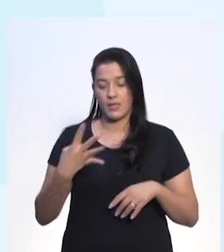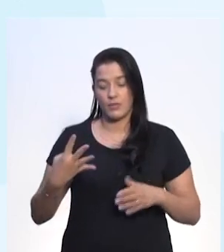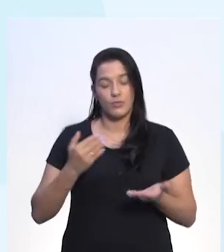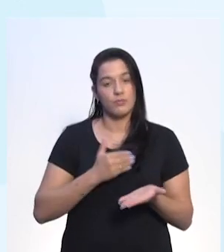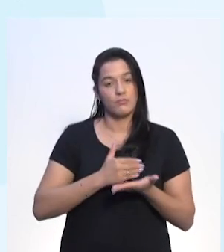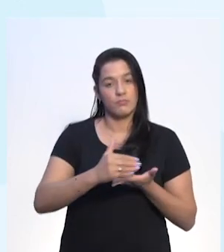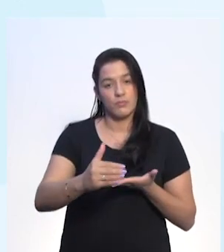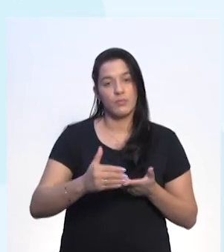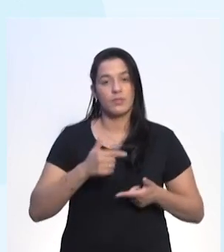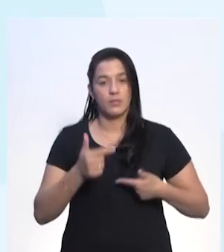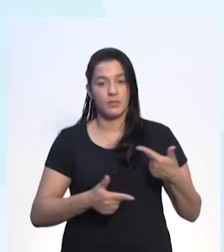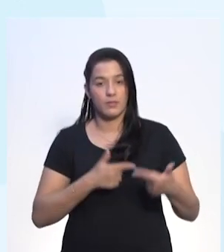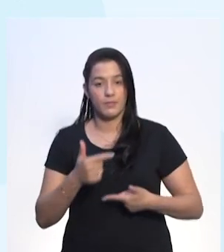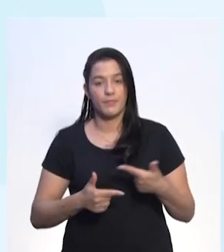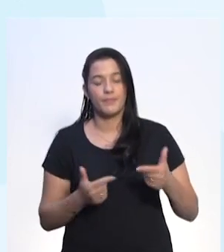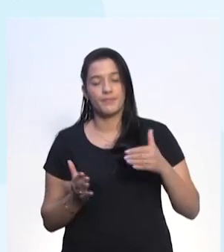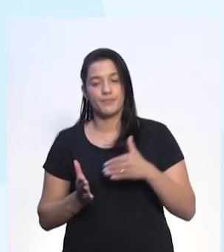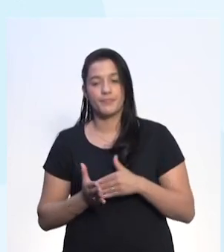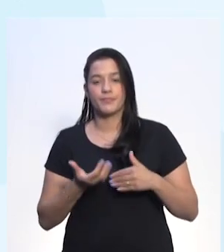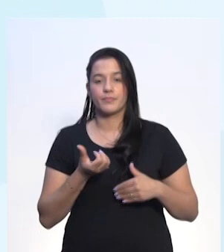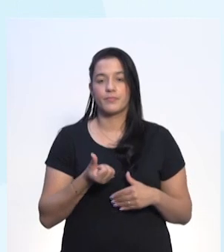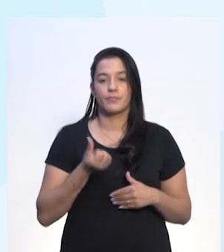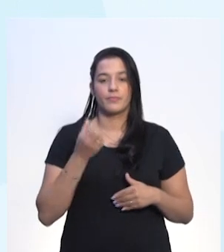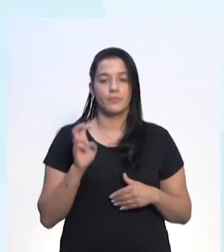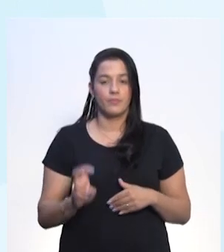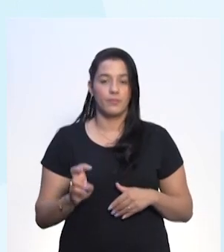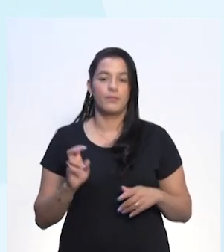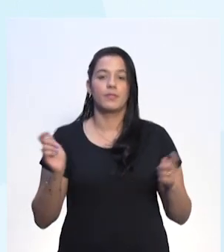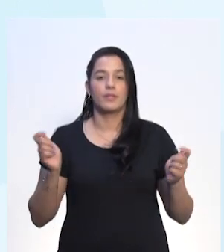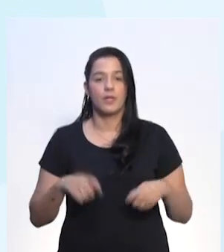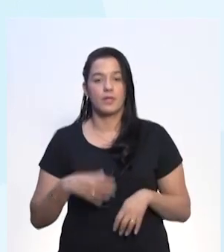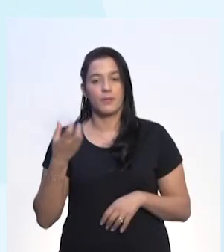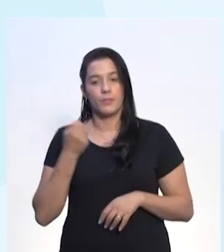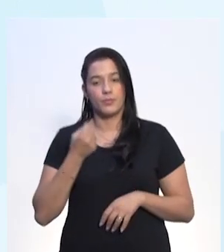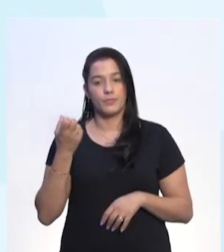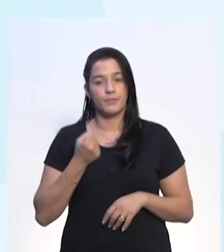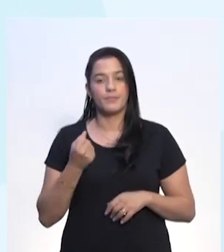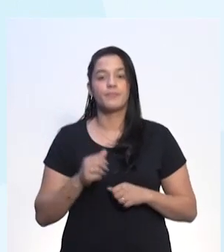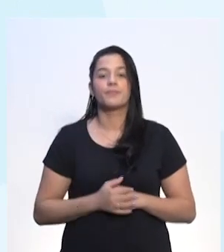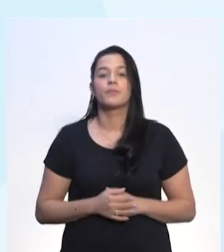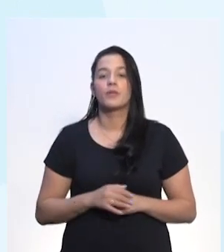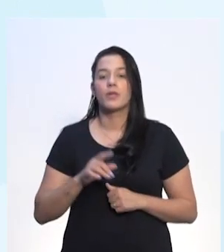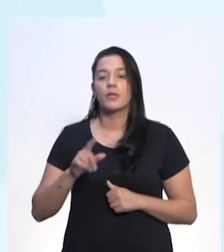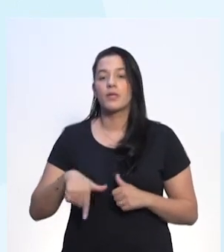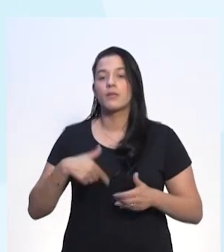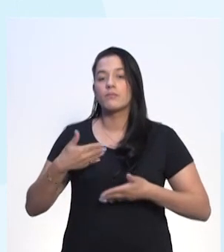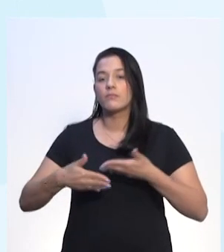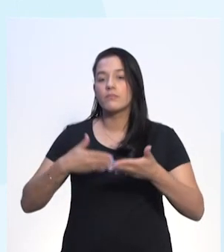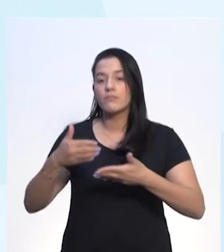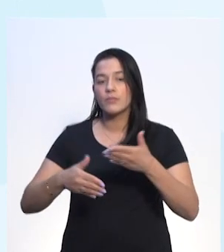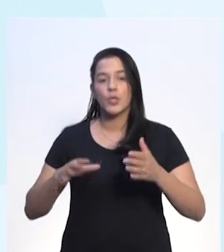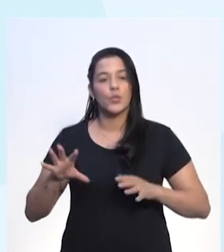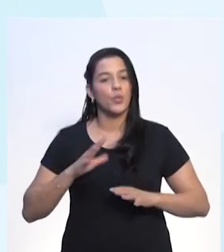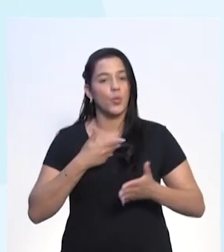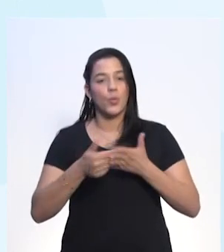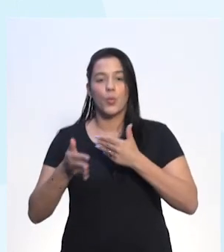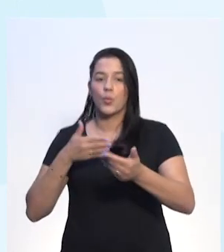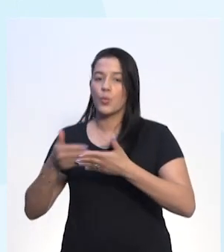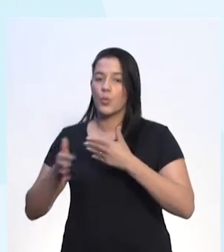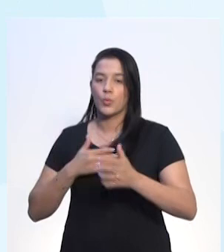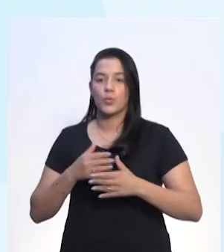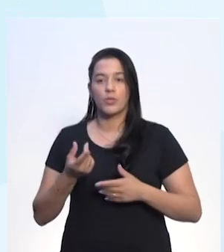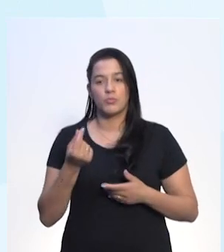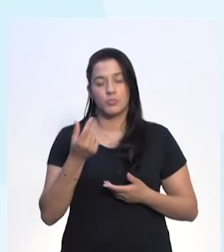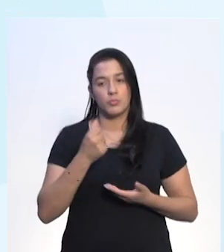aprendiz, até os 65 anos, onde você se aposenta, que estejam sem realizar qualquer tipo de atividade